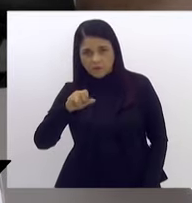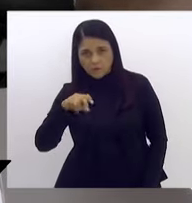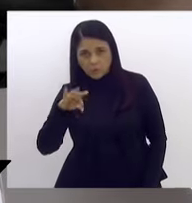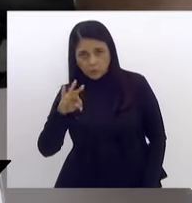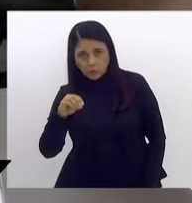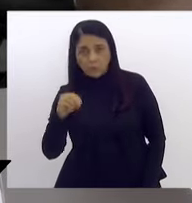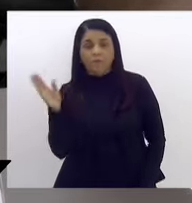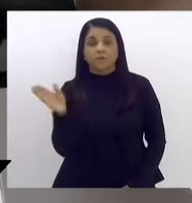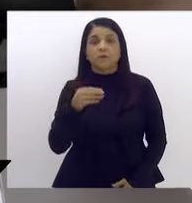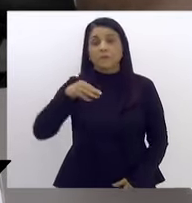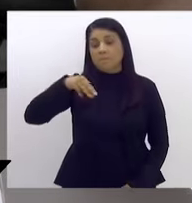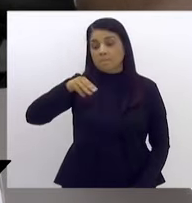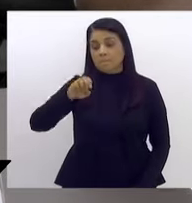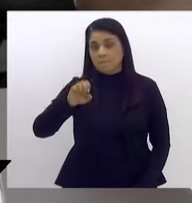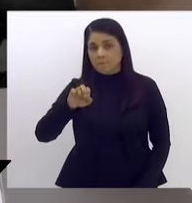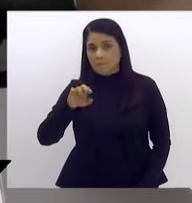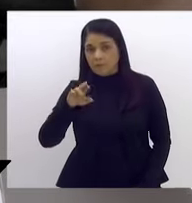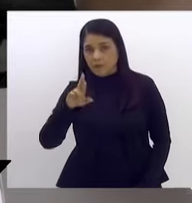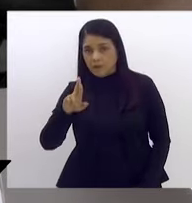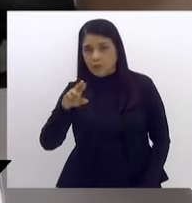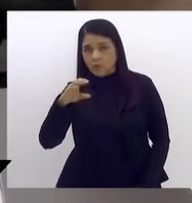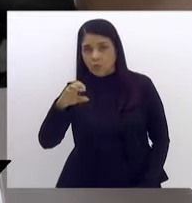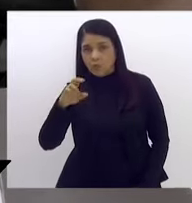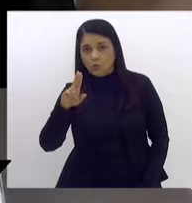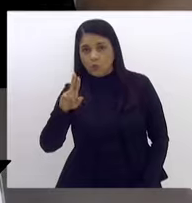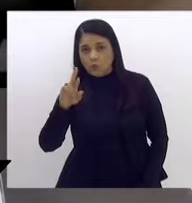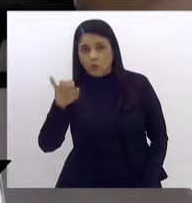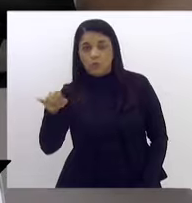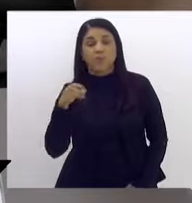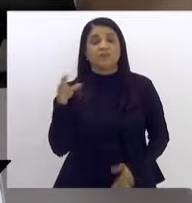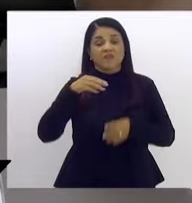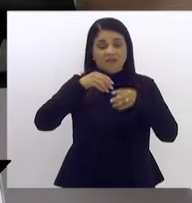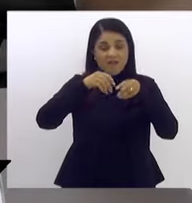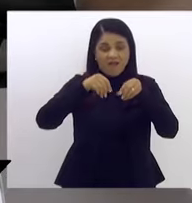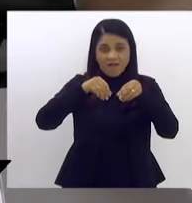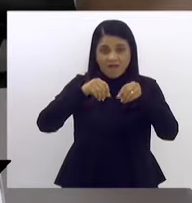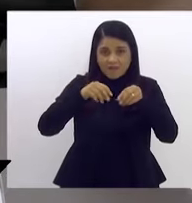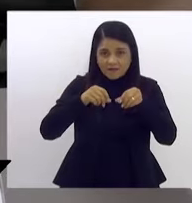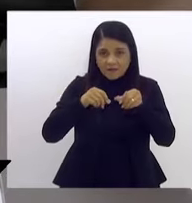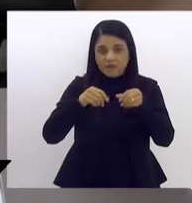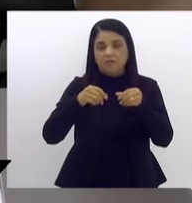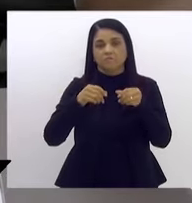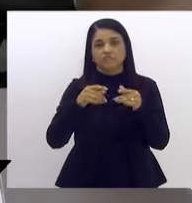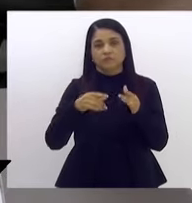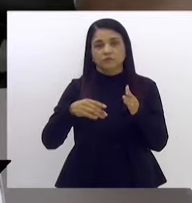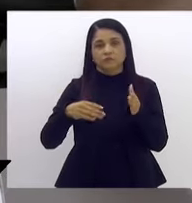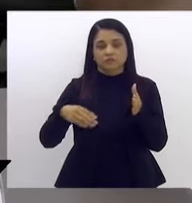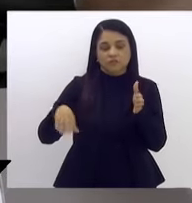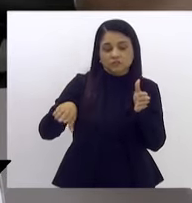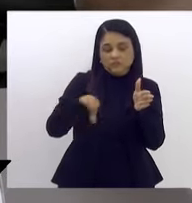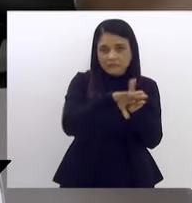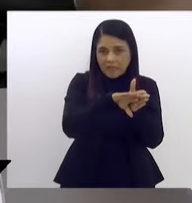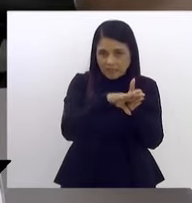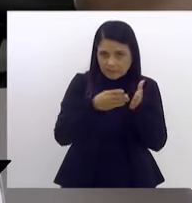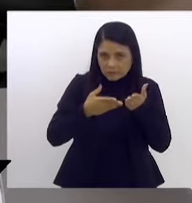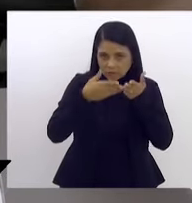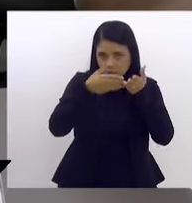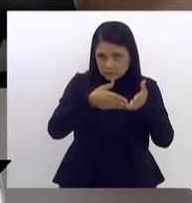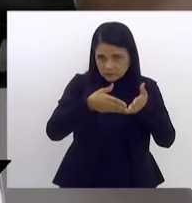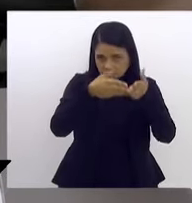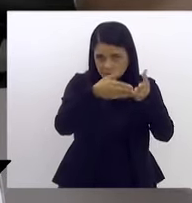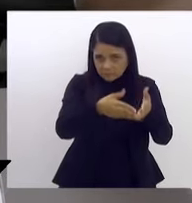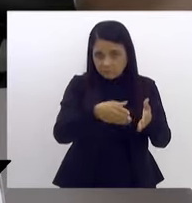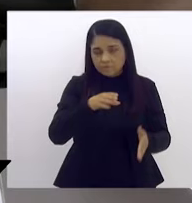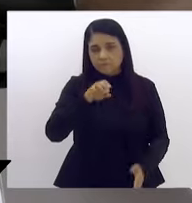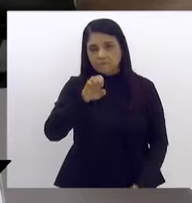de substituição do jateamento de areia nos estaleiros Navais eram leis que versavam sobre empresas privadas e